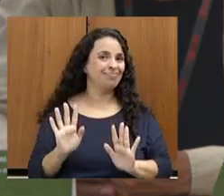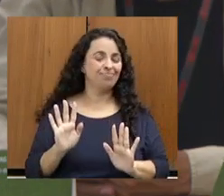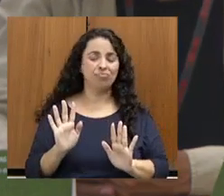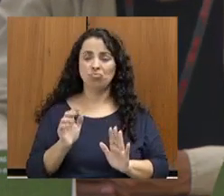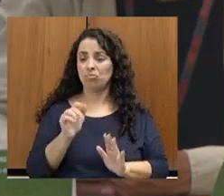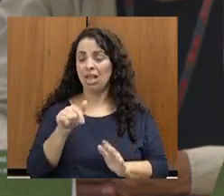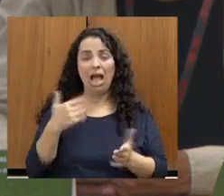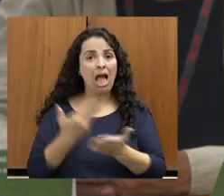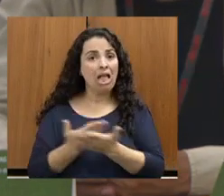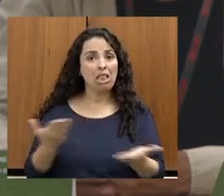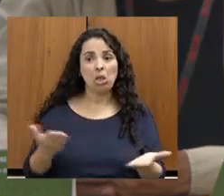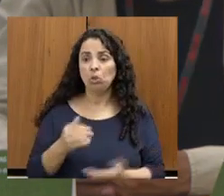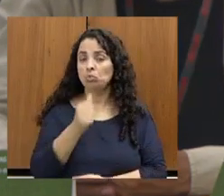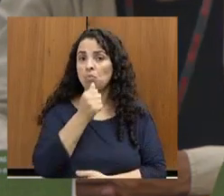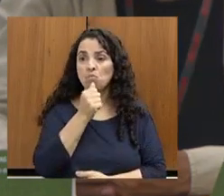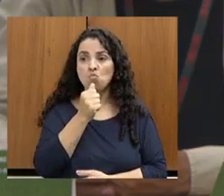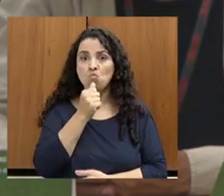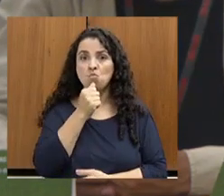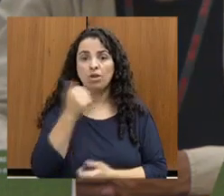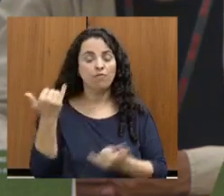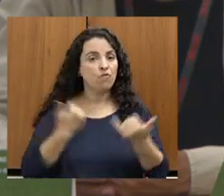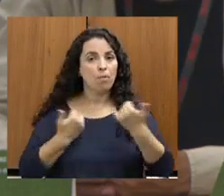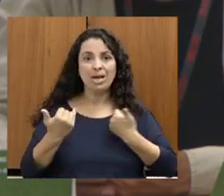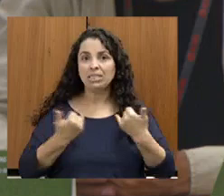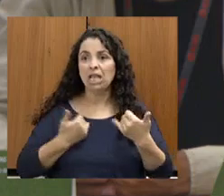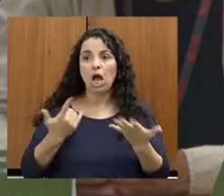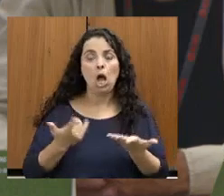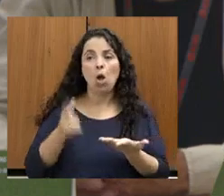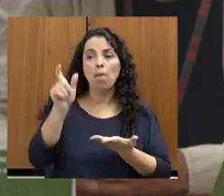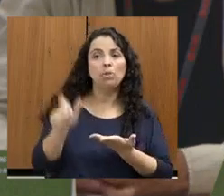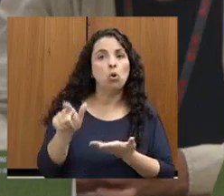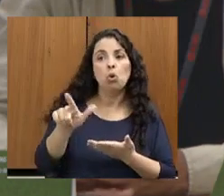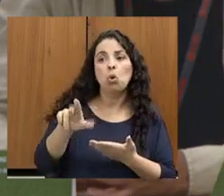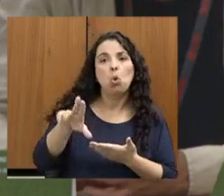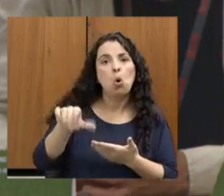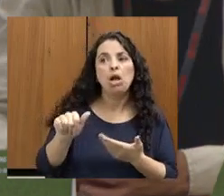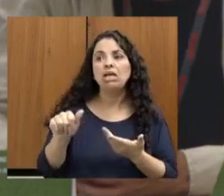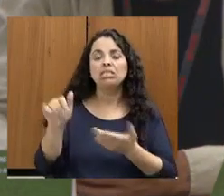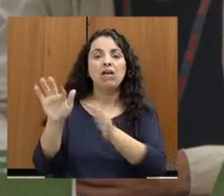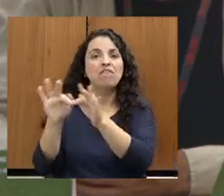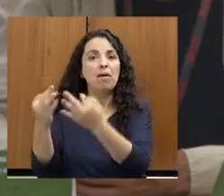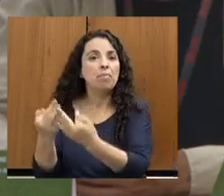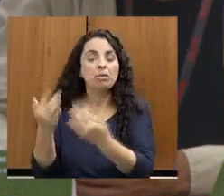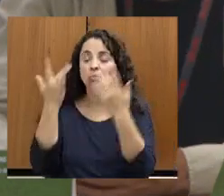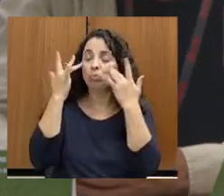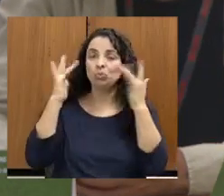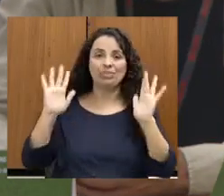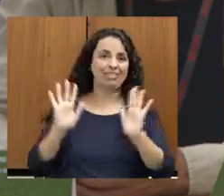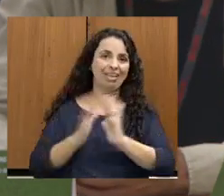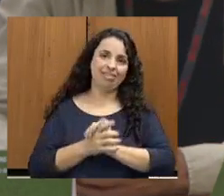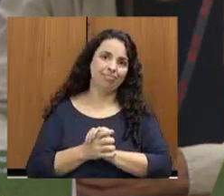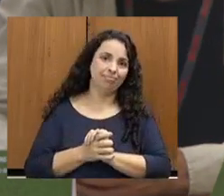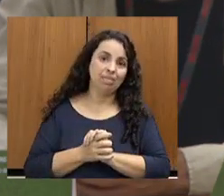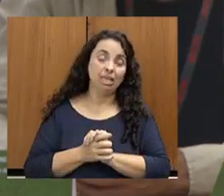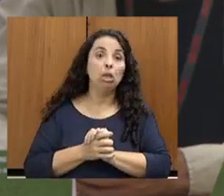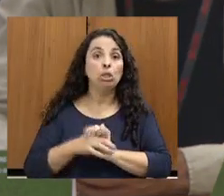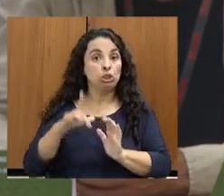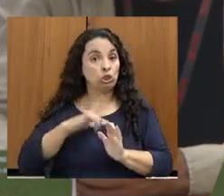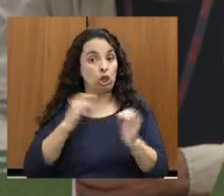informação sobre essa família e sobre o Lucas. a não ser boatos. Então, eu não poderia considerá-los.